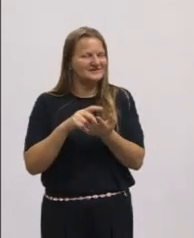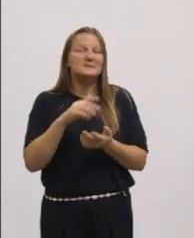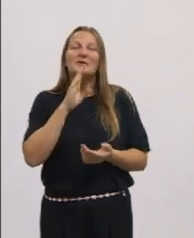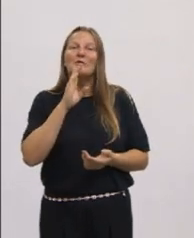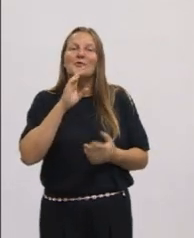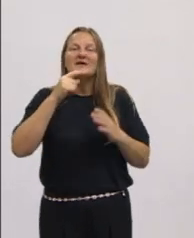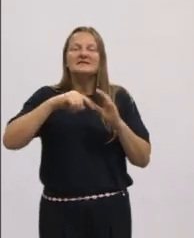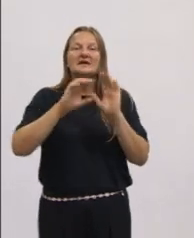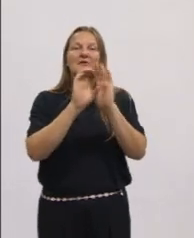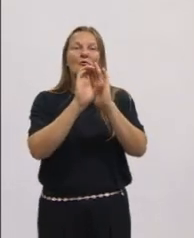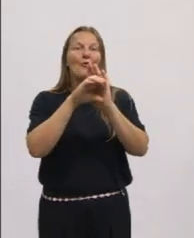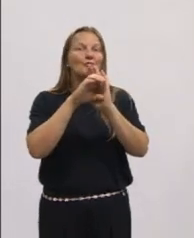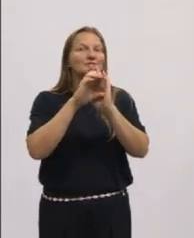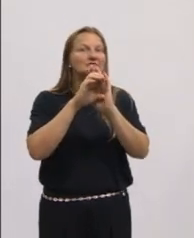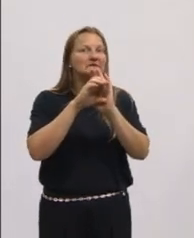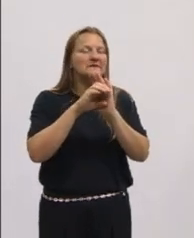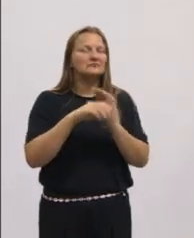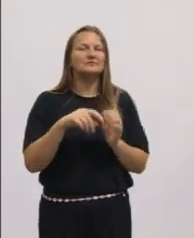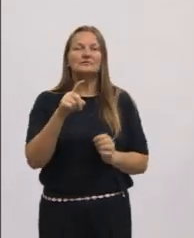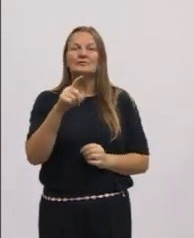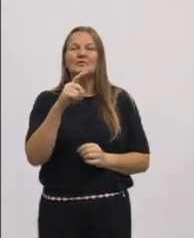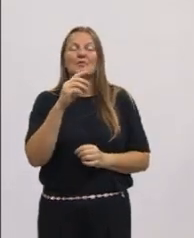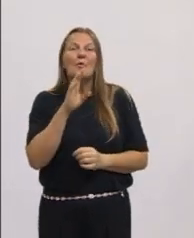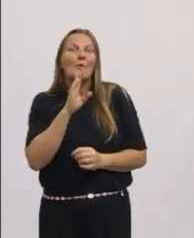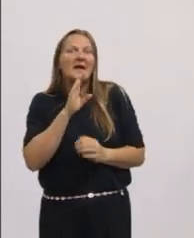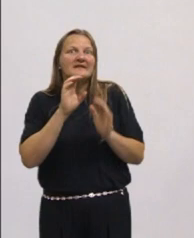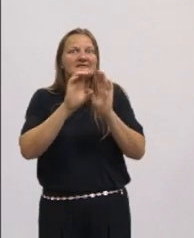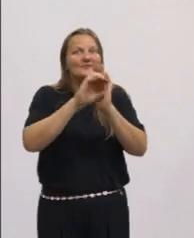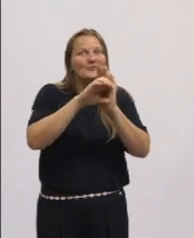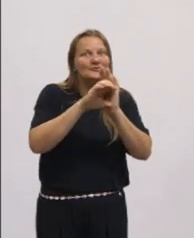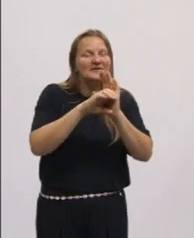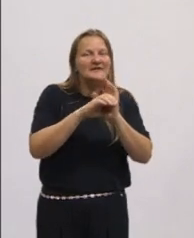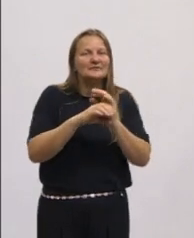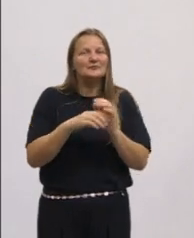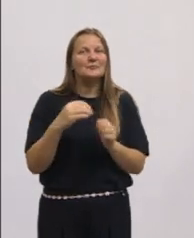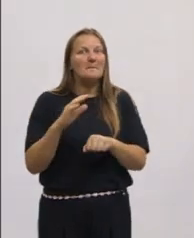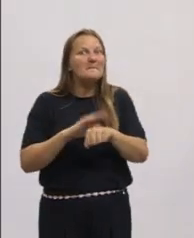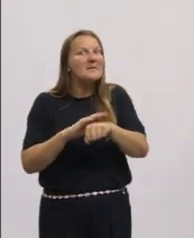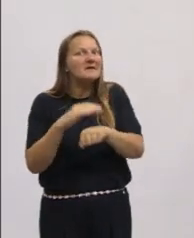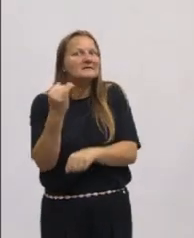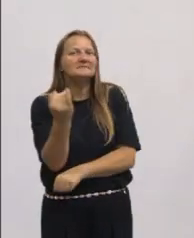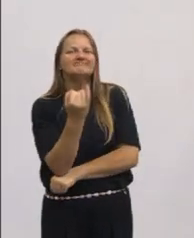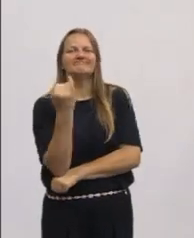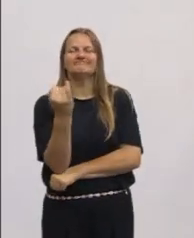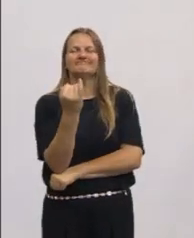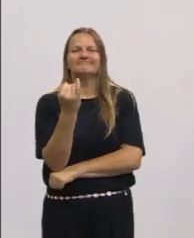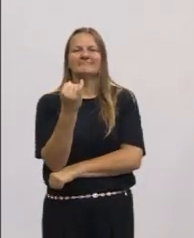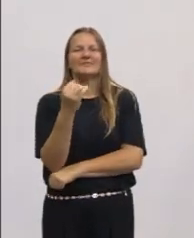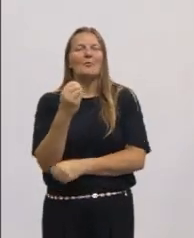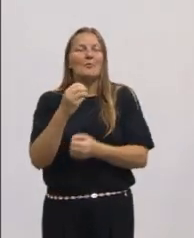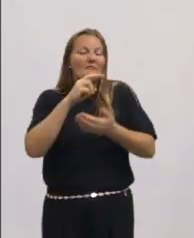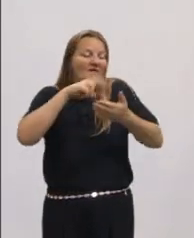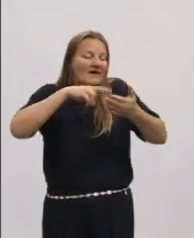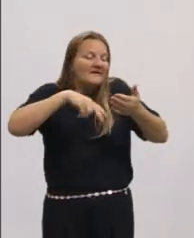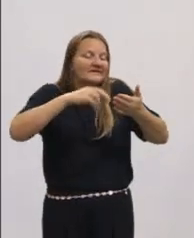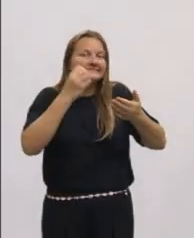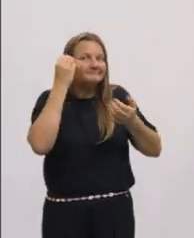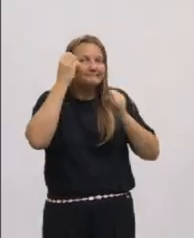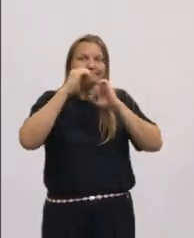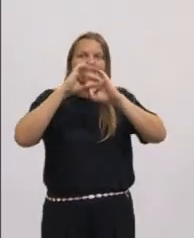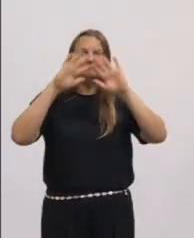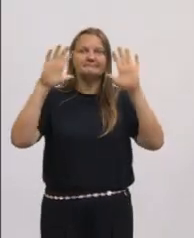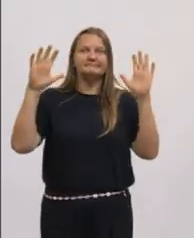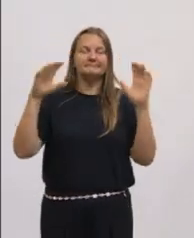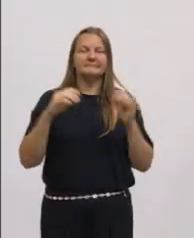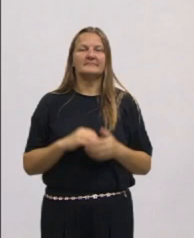os conceitos se tu não conhece os conceitos fundamentais tu não vai conseguir interpretar o texto